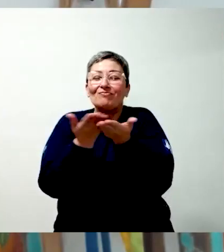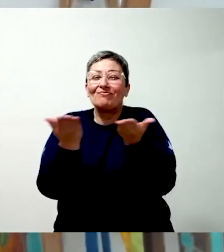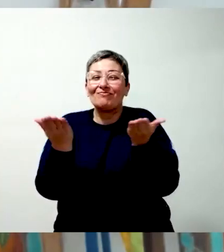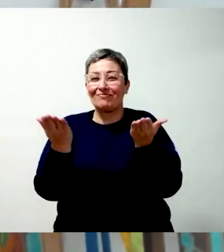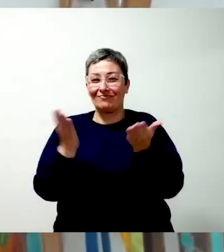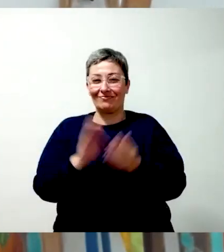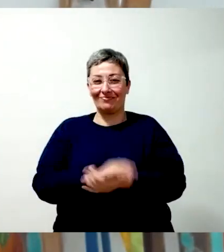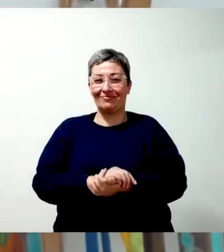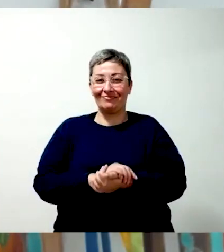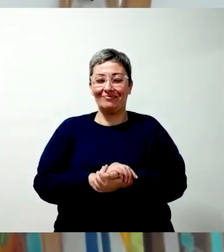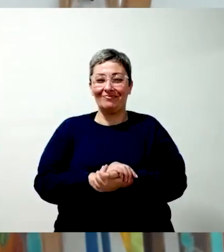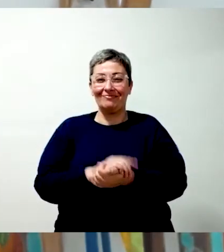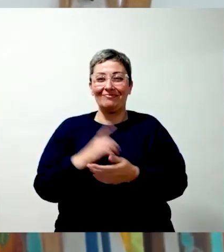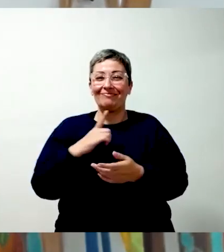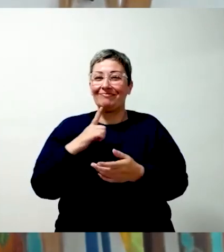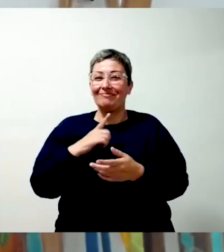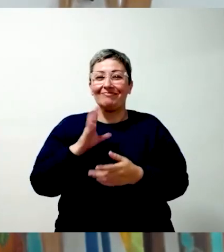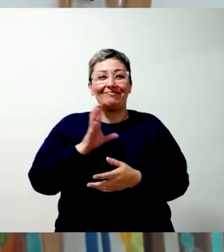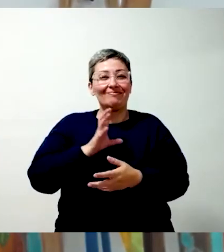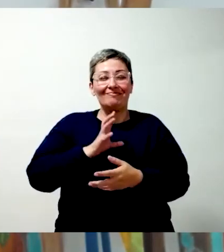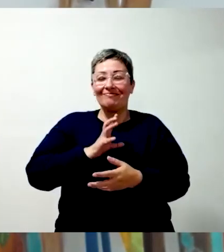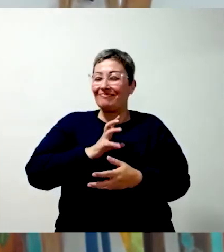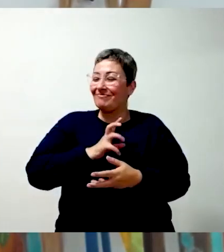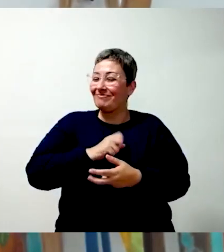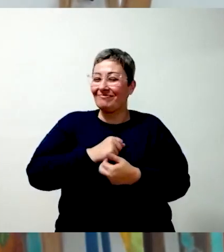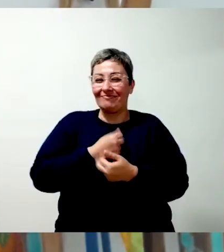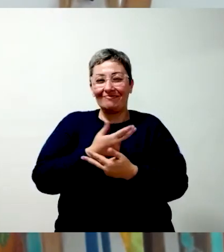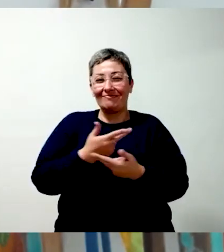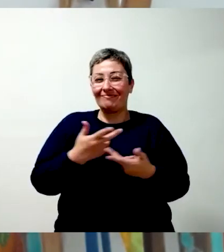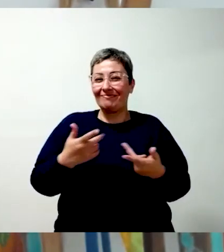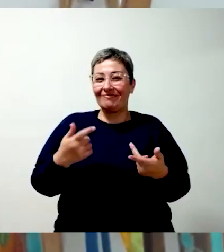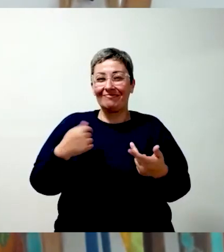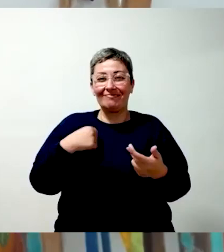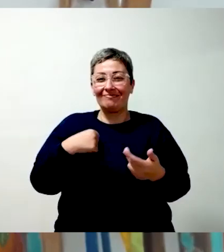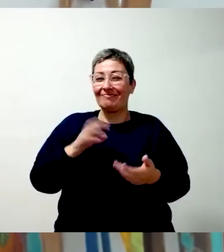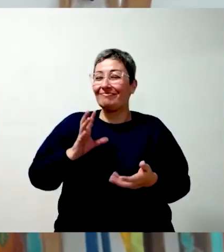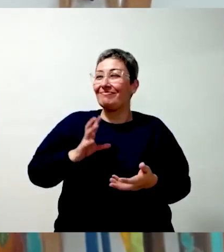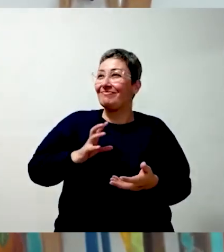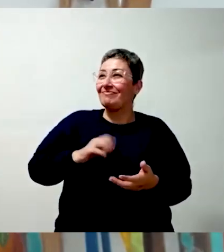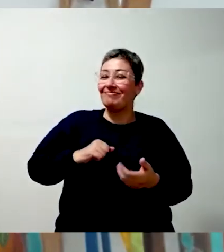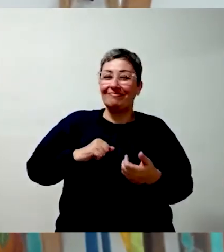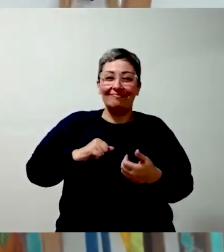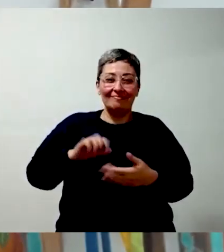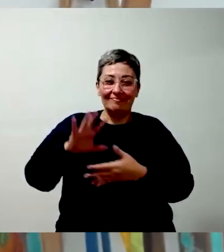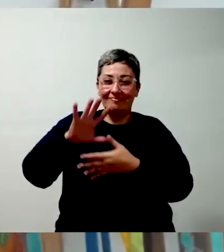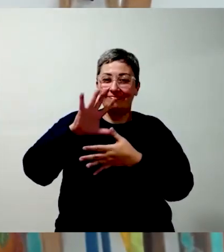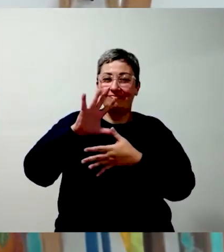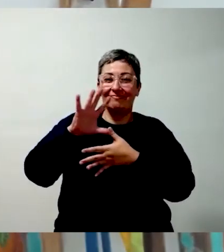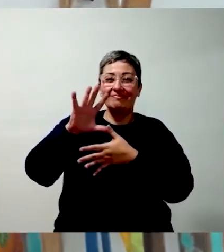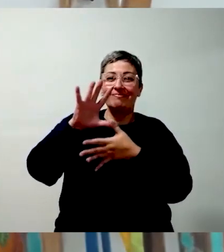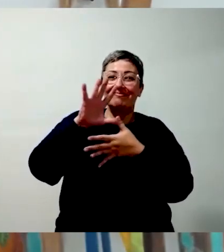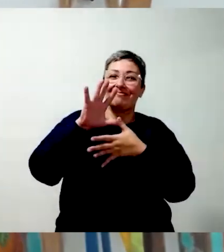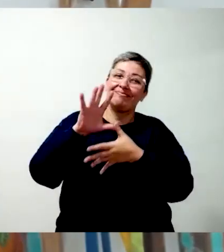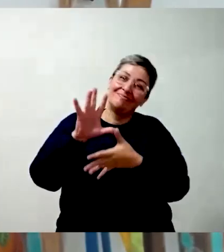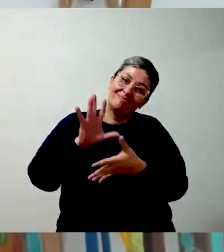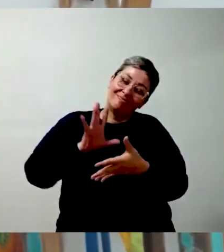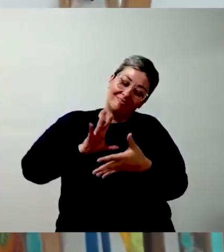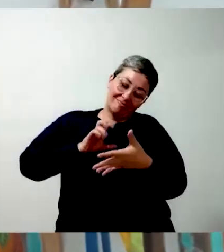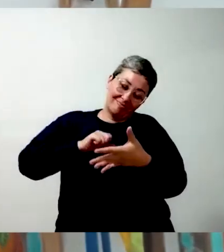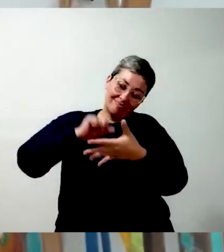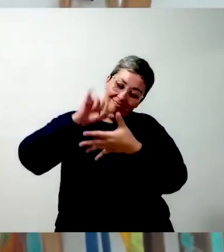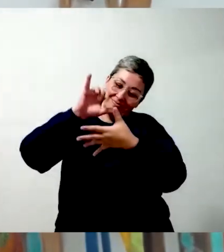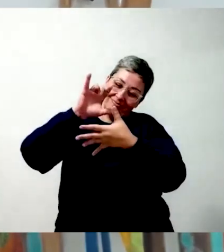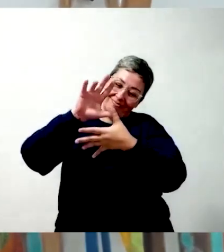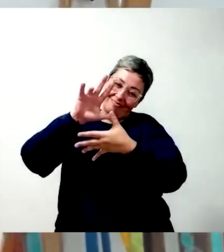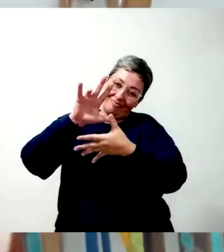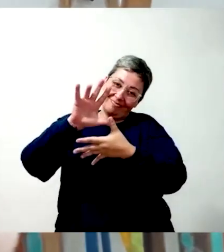Um beijo para vocês, repleto de amores. Soy loco por ti, América. Soy loco